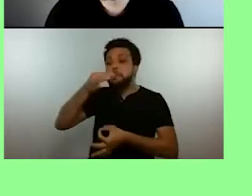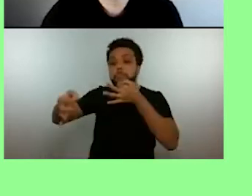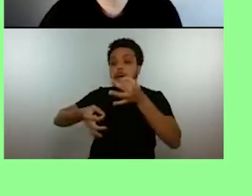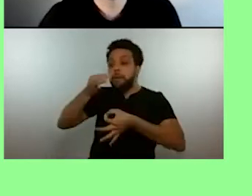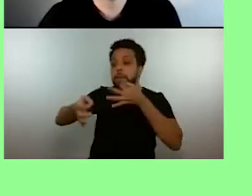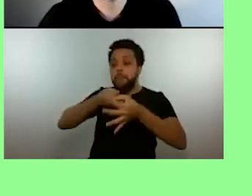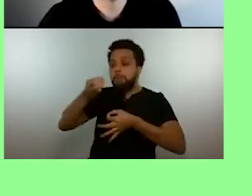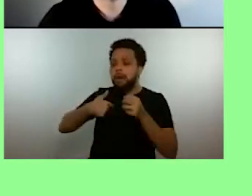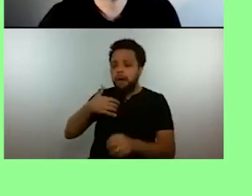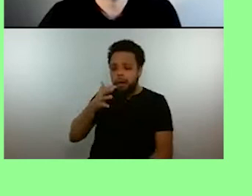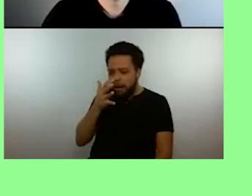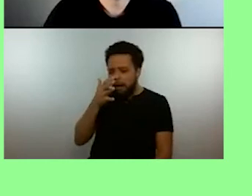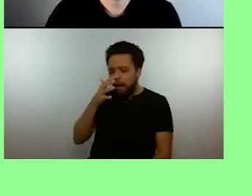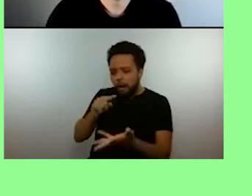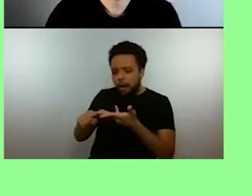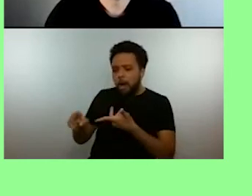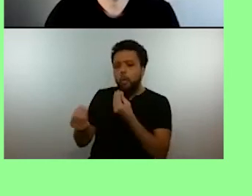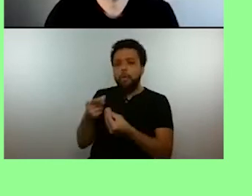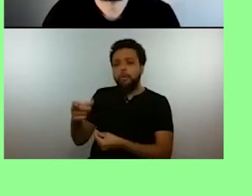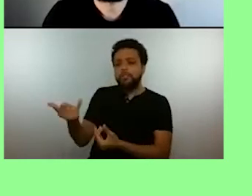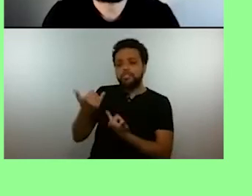produtos. E aí hoje a gente está com